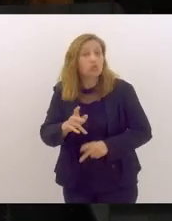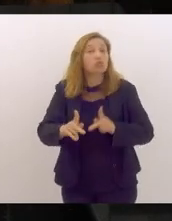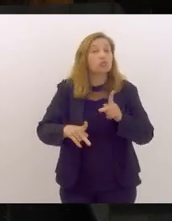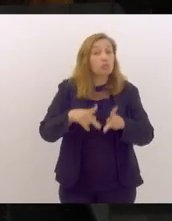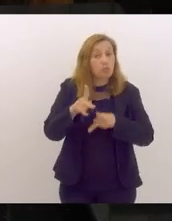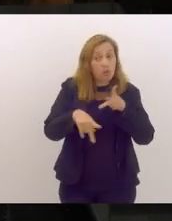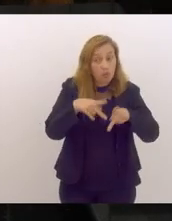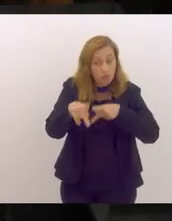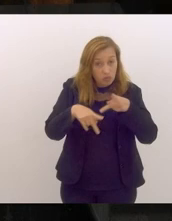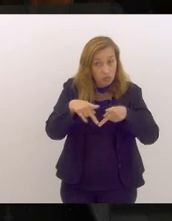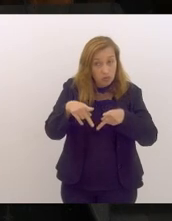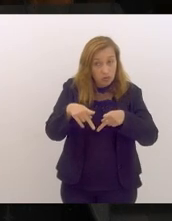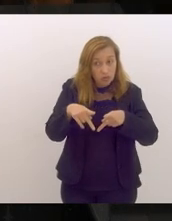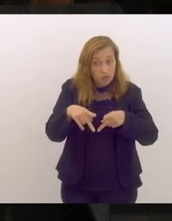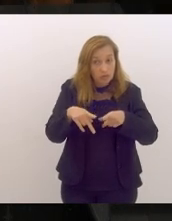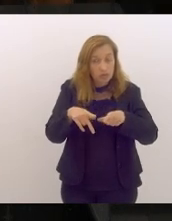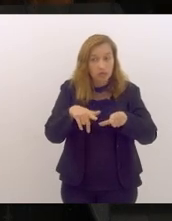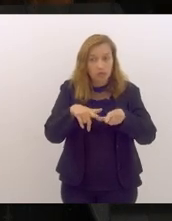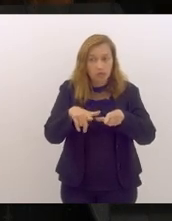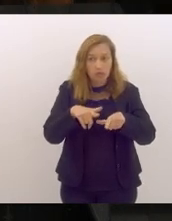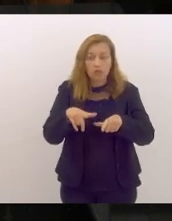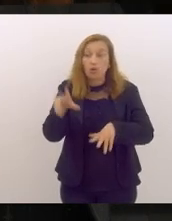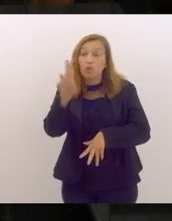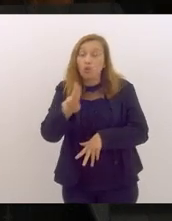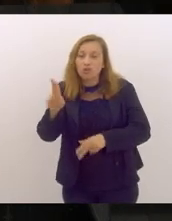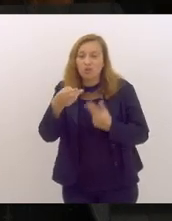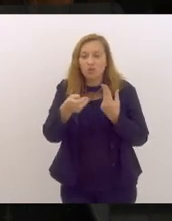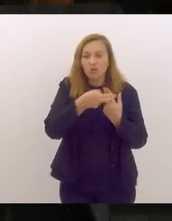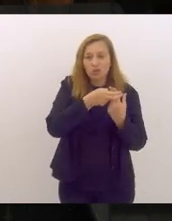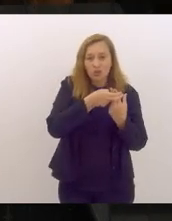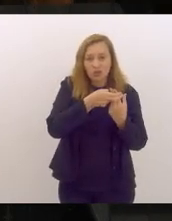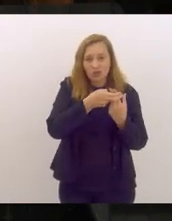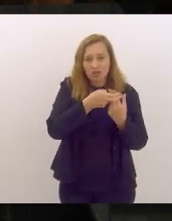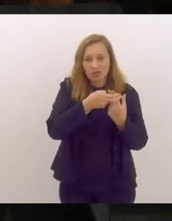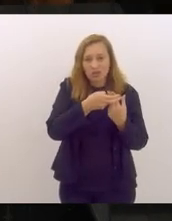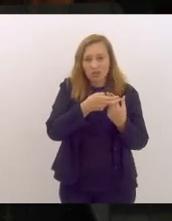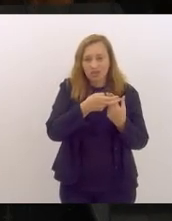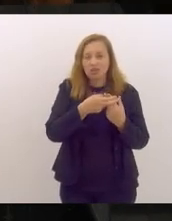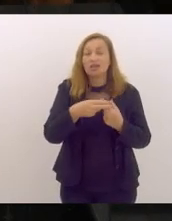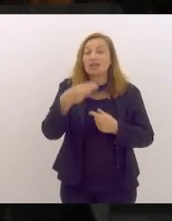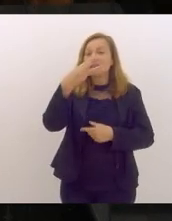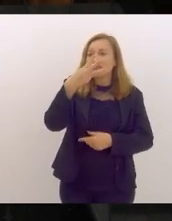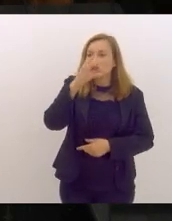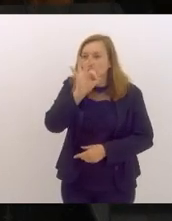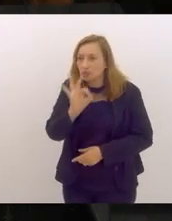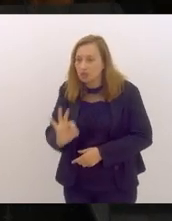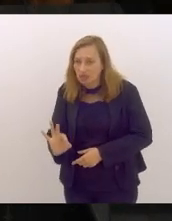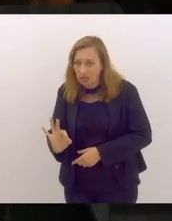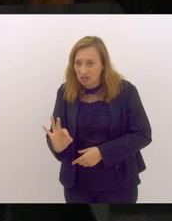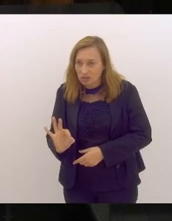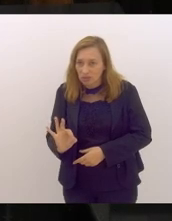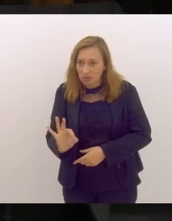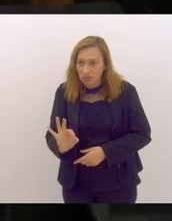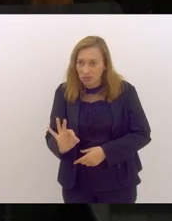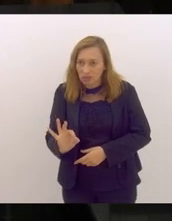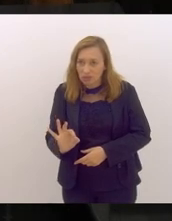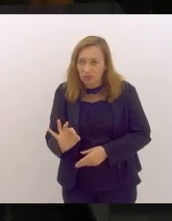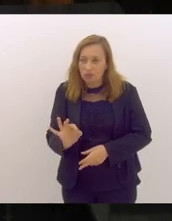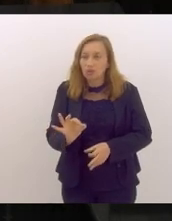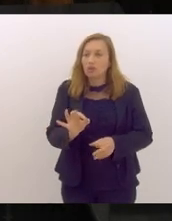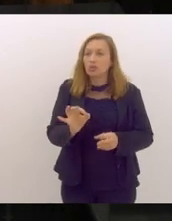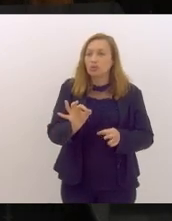população de natividade são usuários do SUS. Apenas 3% com plano de saúde.